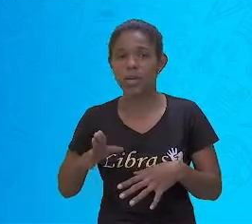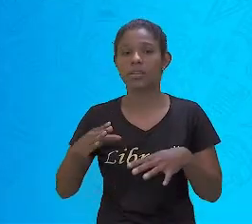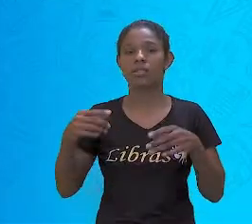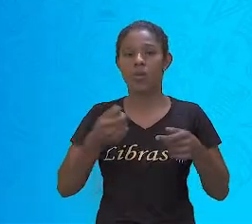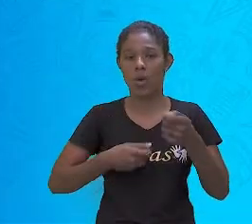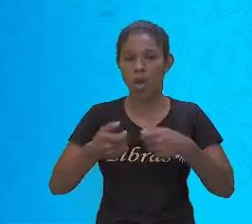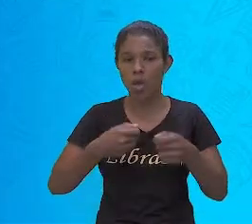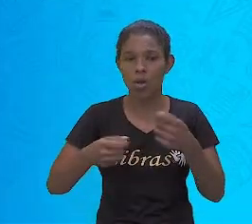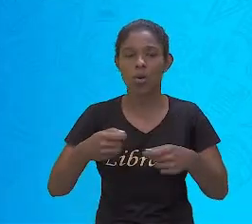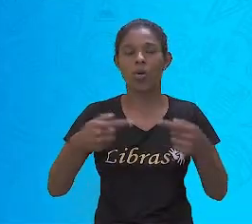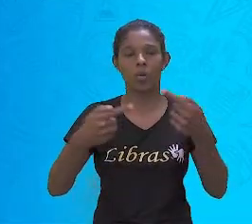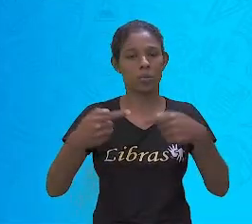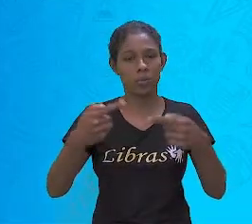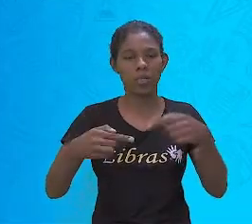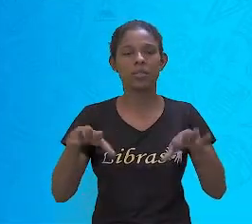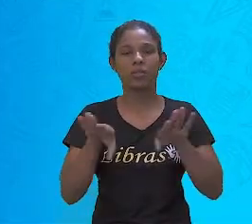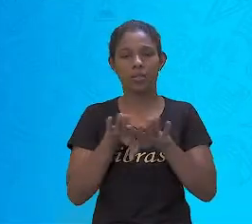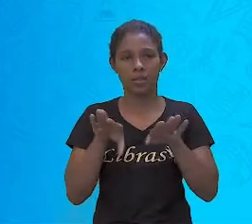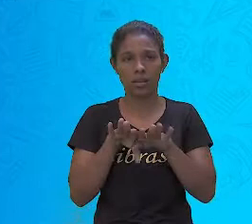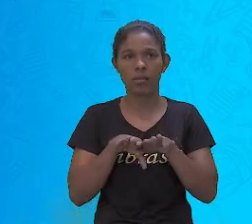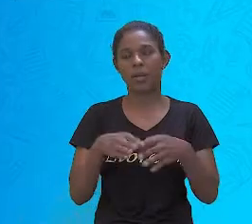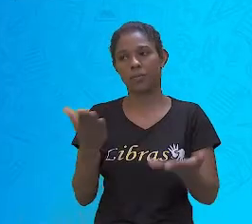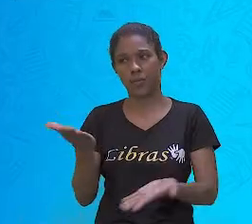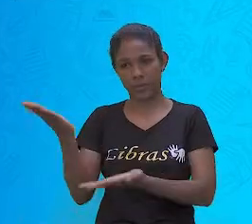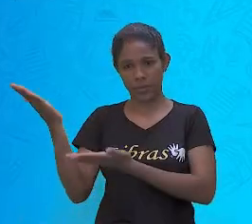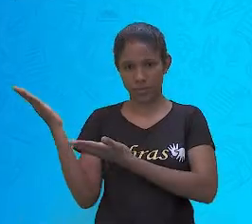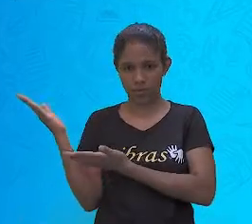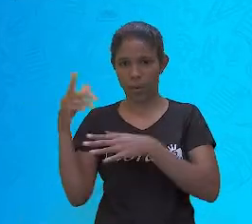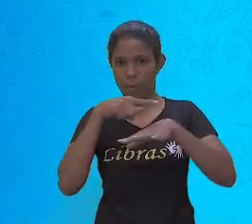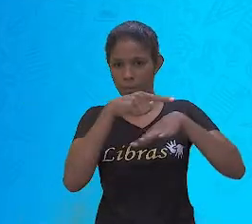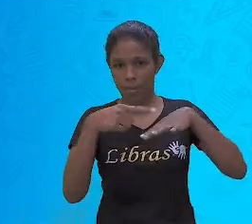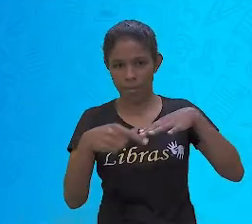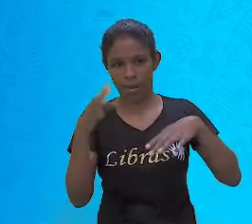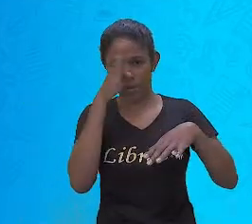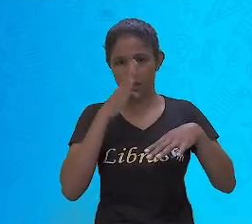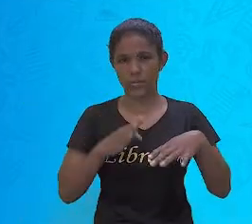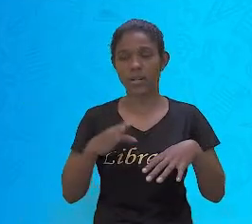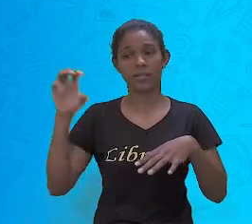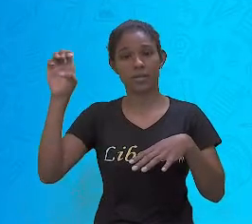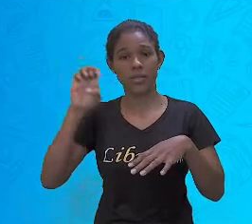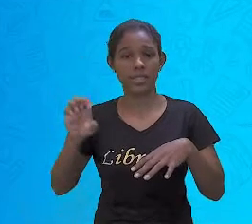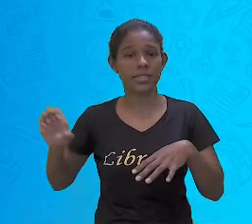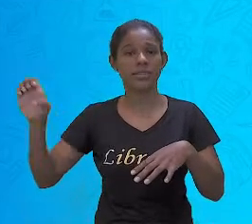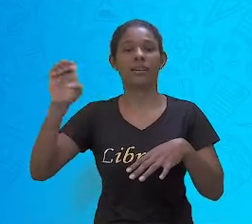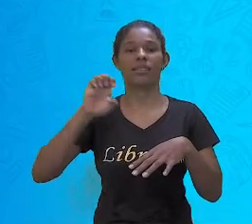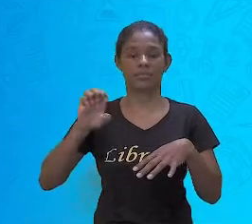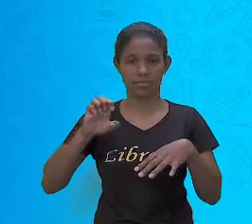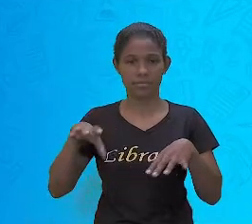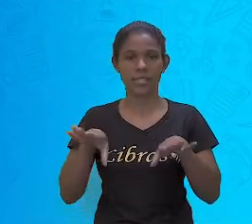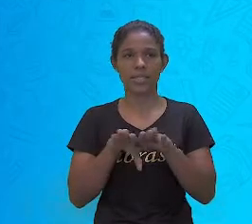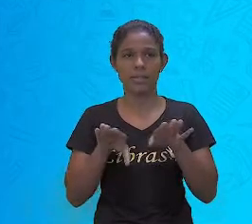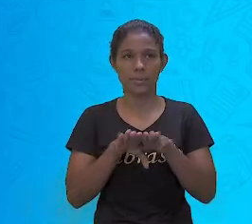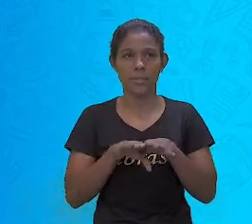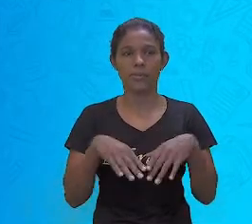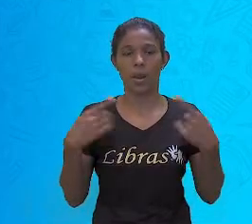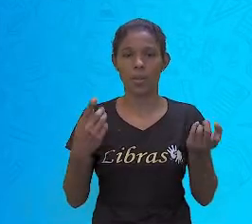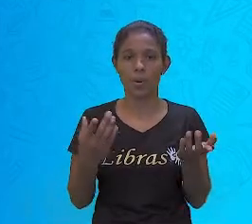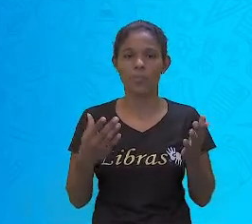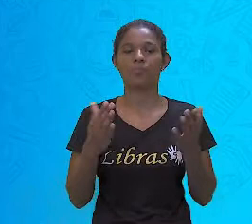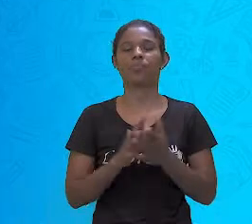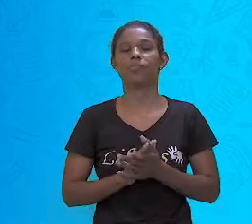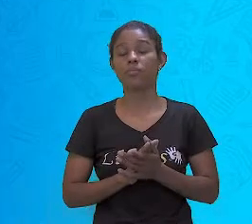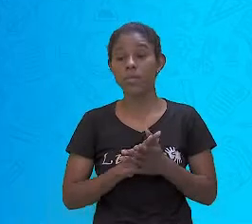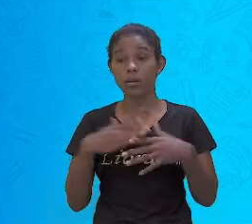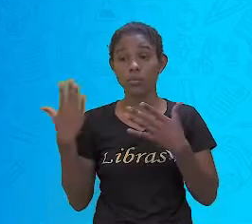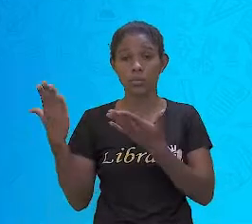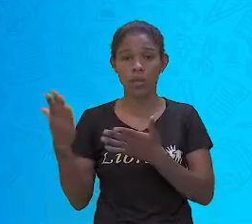outras. Nós temos aí o mapa do Brasil com todos os seus estados. O mapa político do Brasil